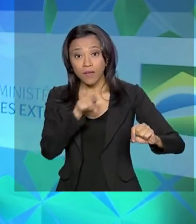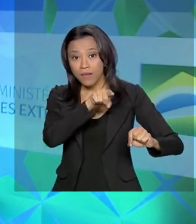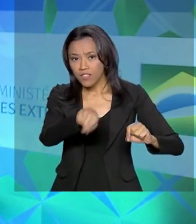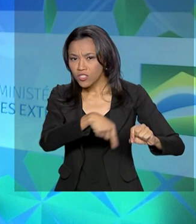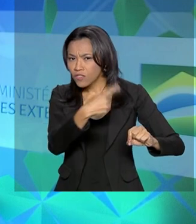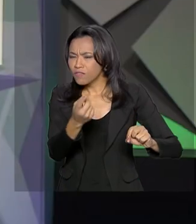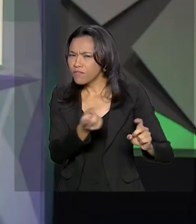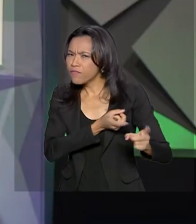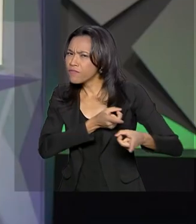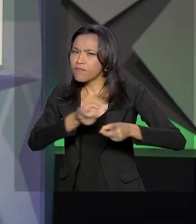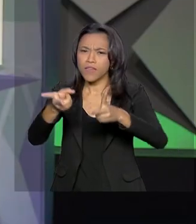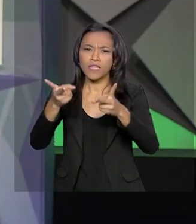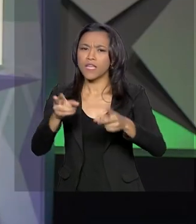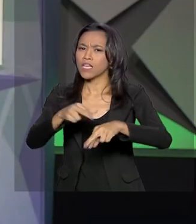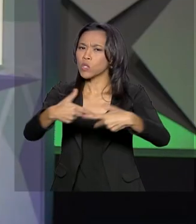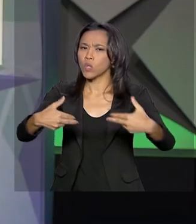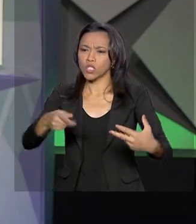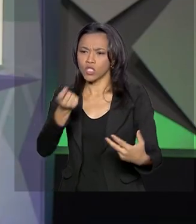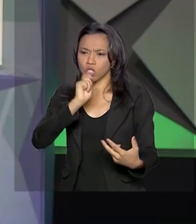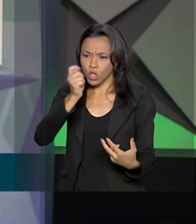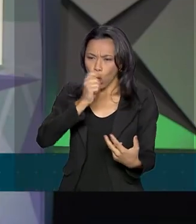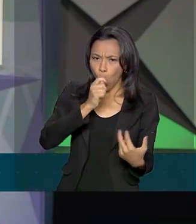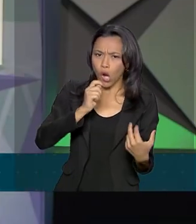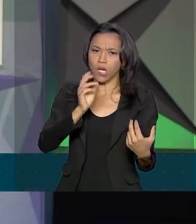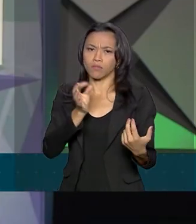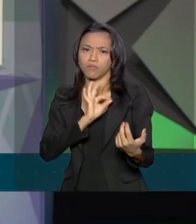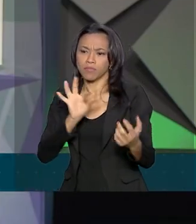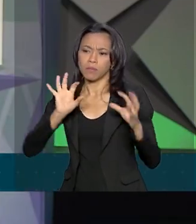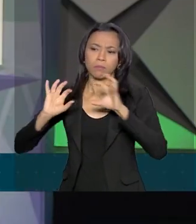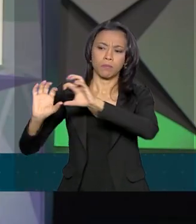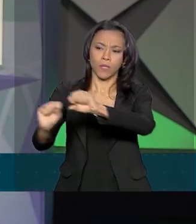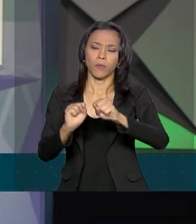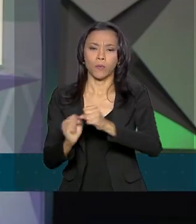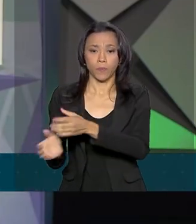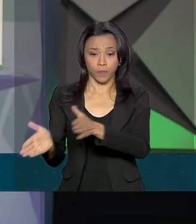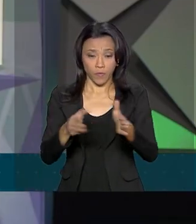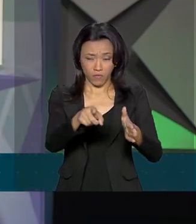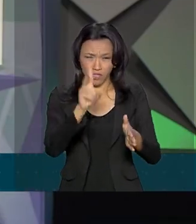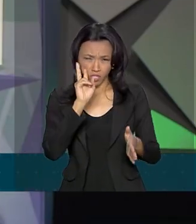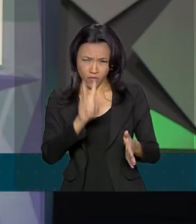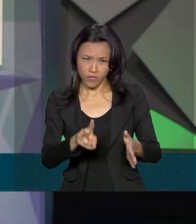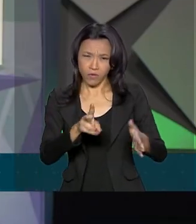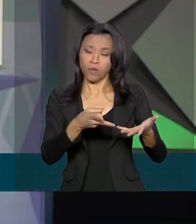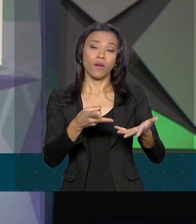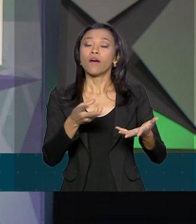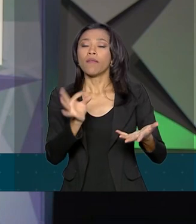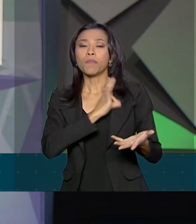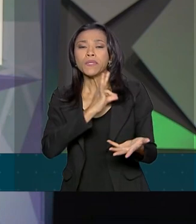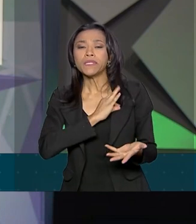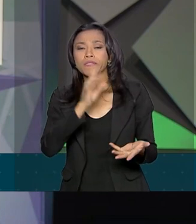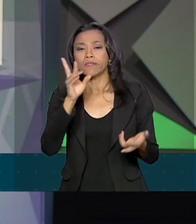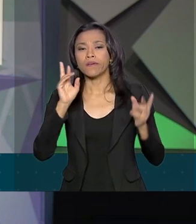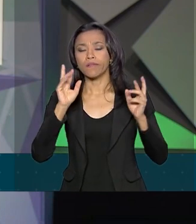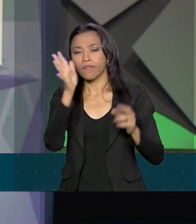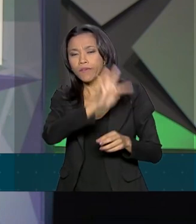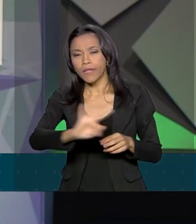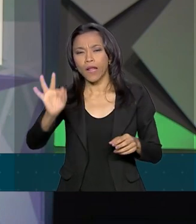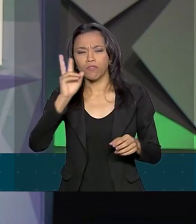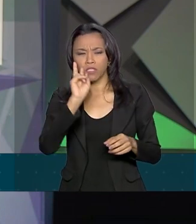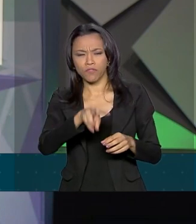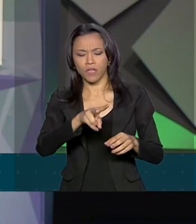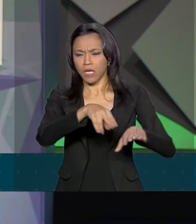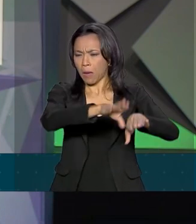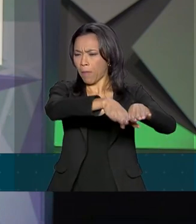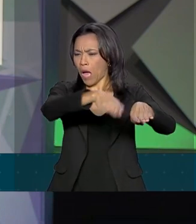traficantes. Quem já não passou em pátios de delegacias ou pátios da Receita Federal, tem lá quase uma centena de veículos